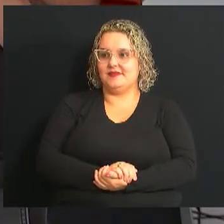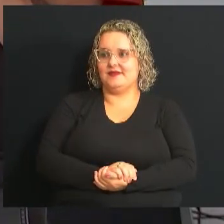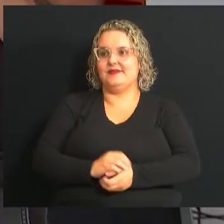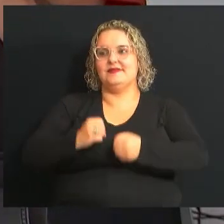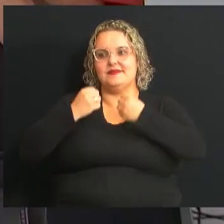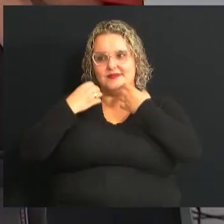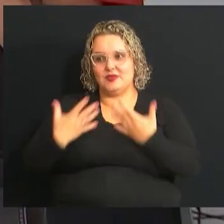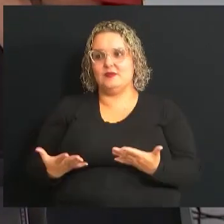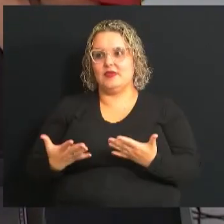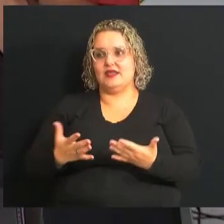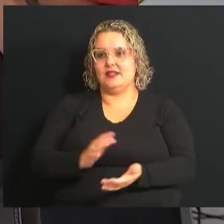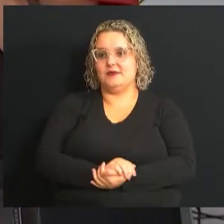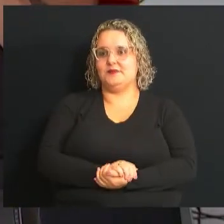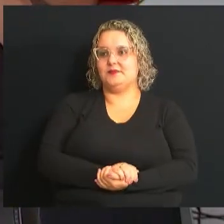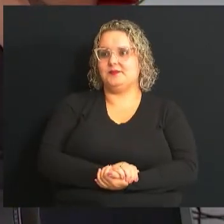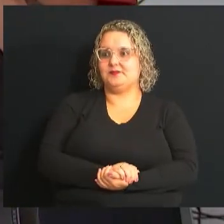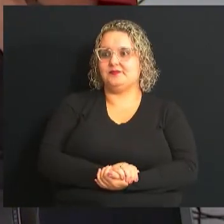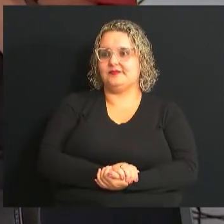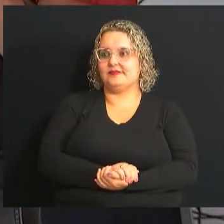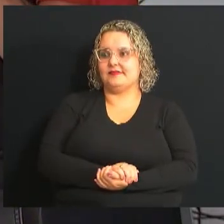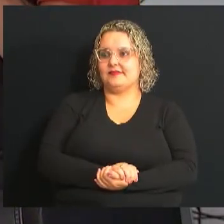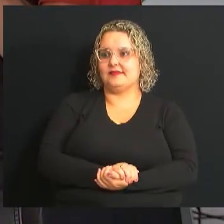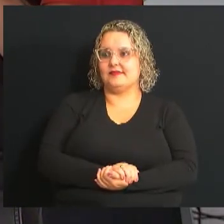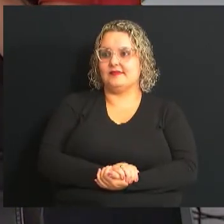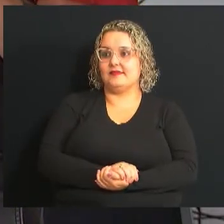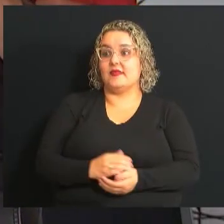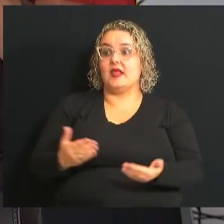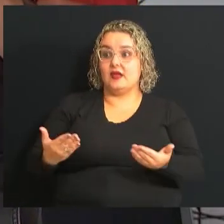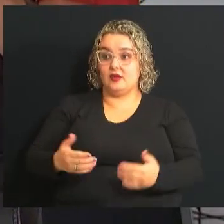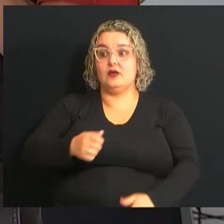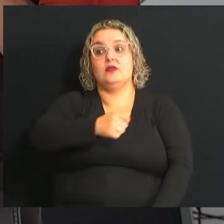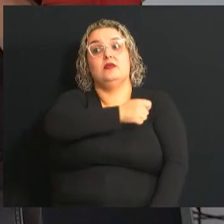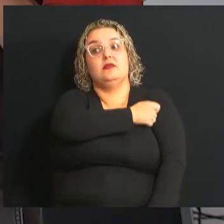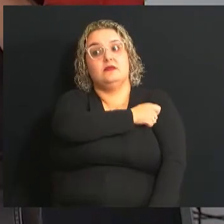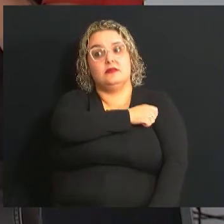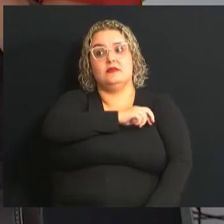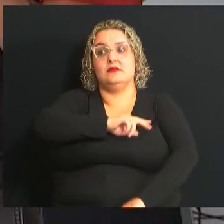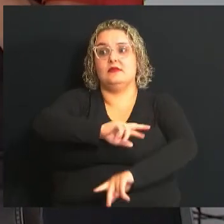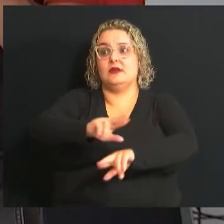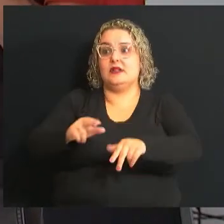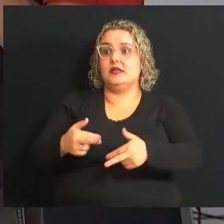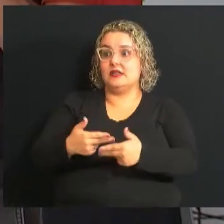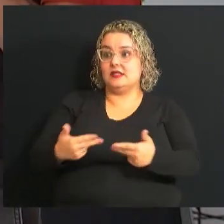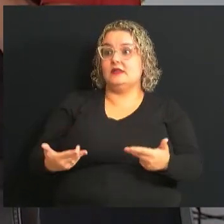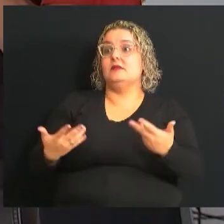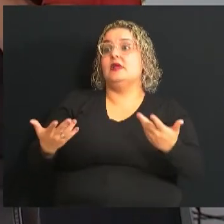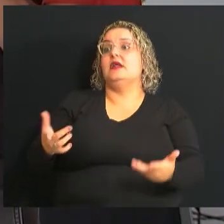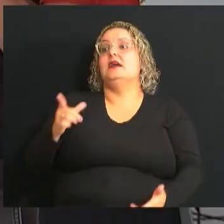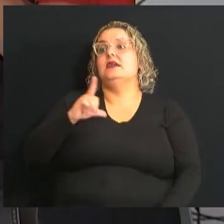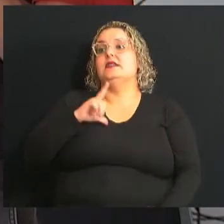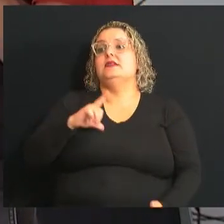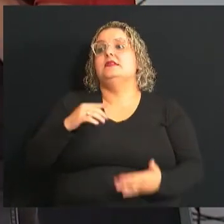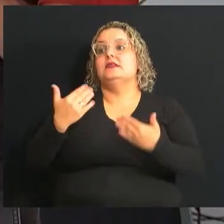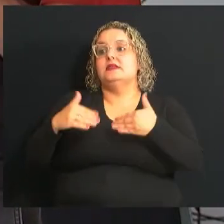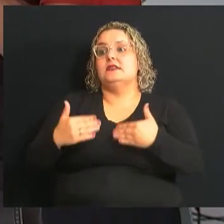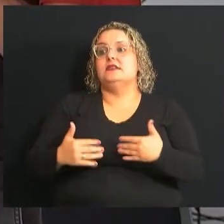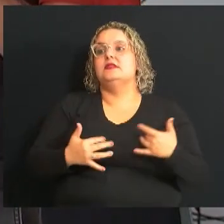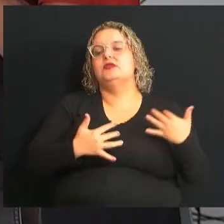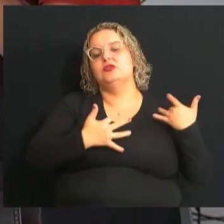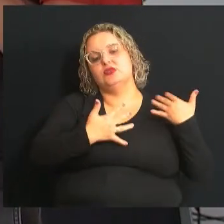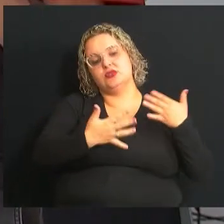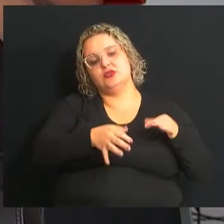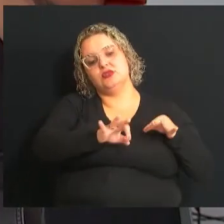Bom, agora o aluno já fez bastante coisa, mas ainda tem as provas, mas ele já vem se preparando há